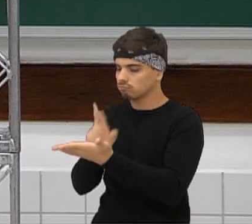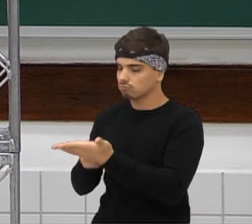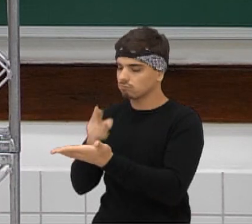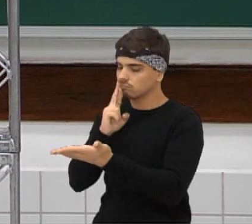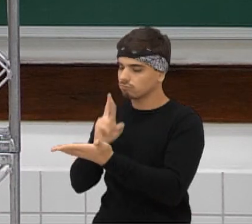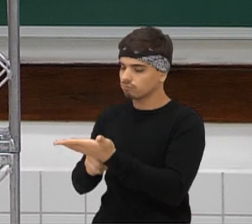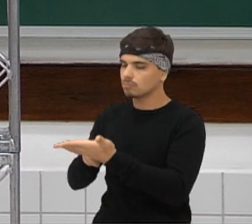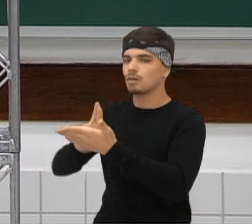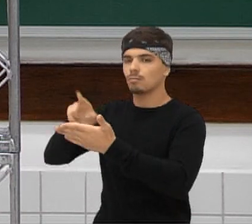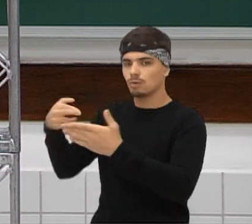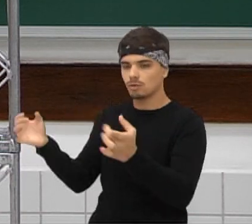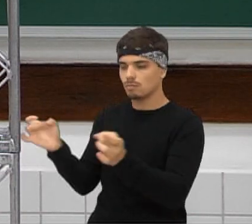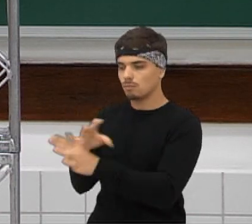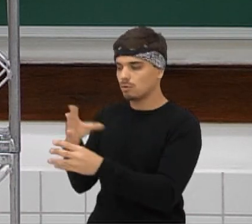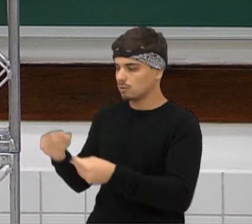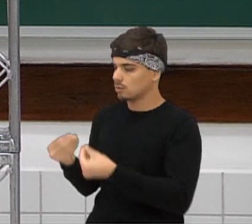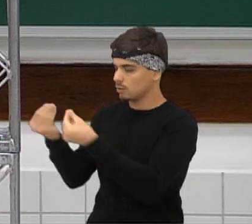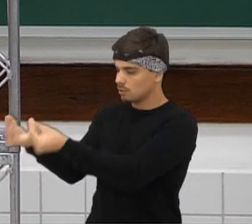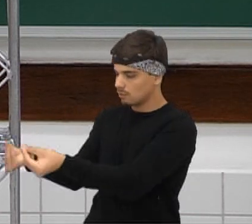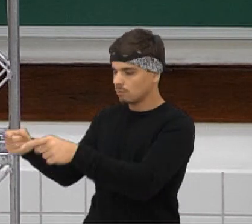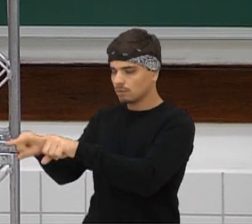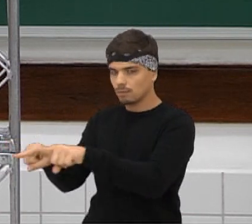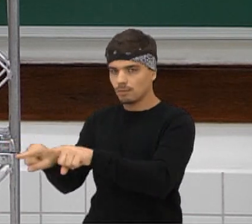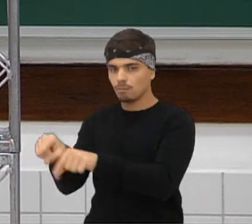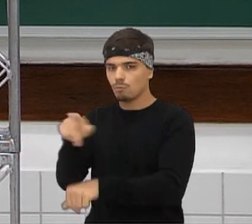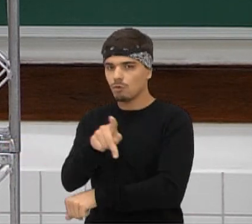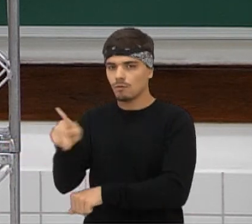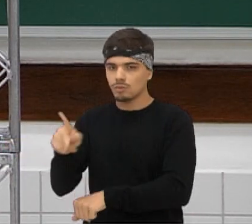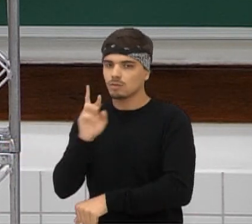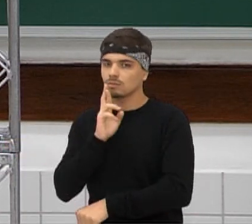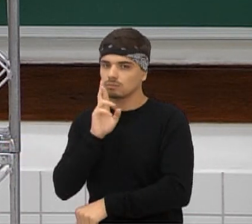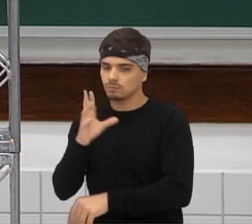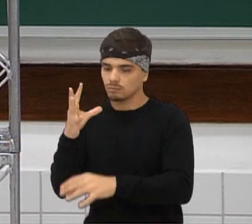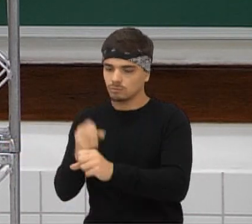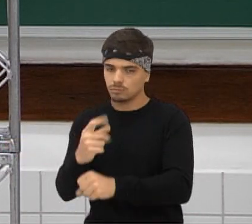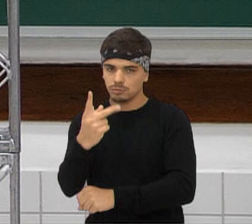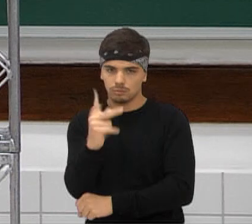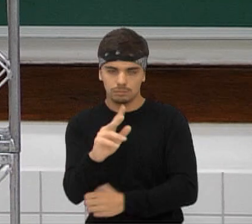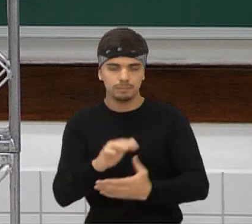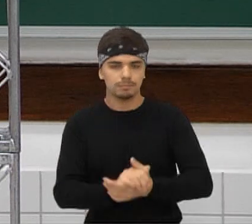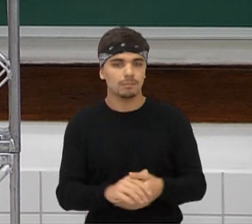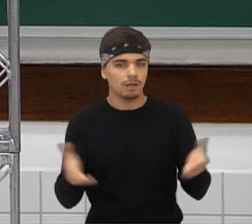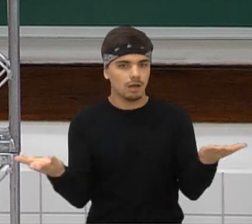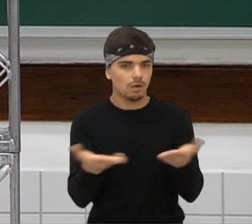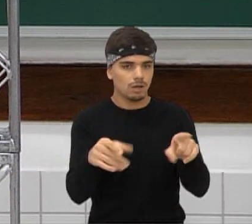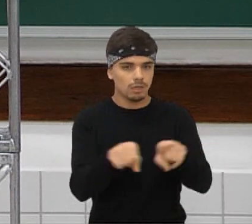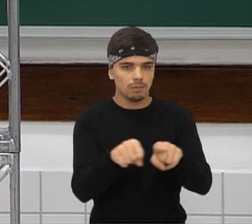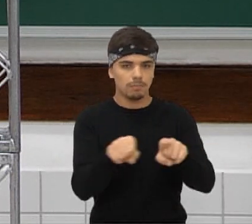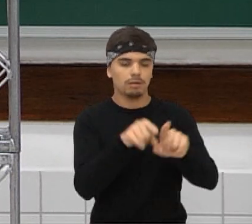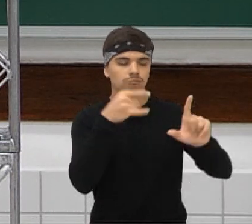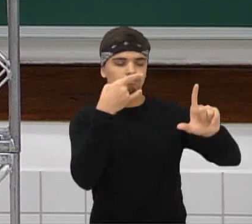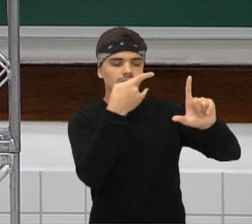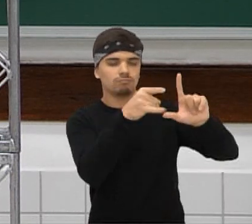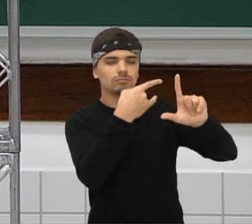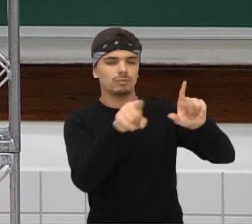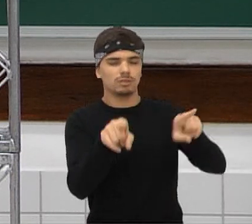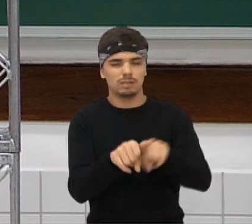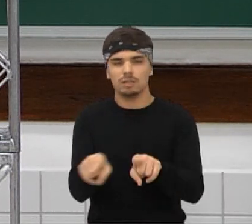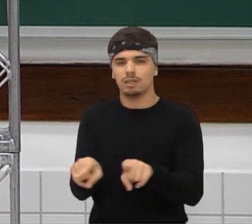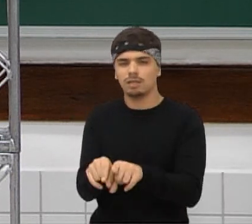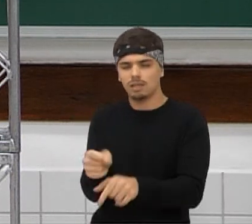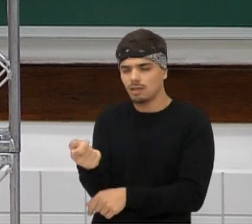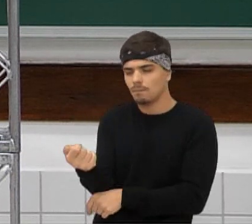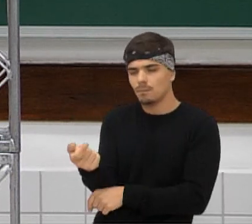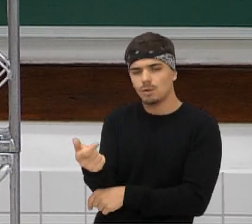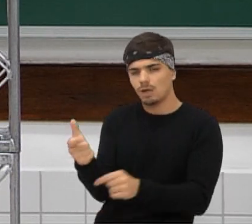seu professor te atribua nota e presença. E agora também nós temos os Meets, né? Que são aquelas mini aulas com os